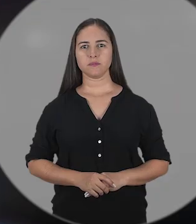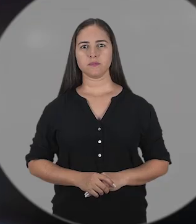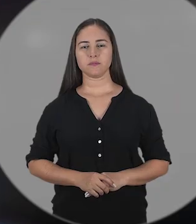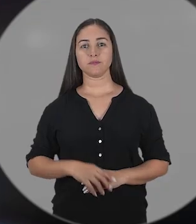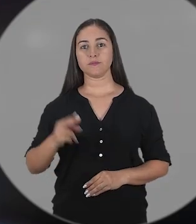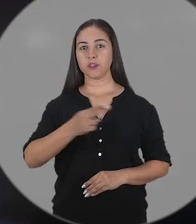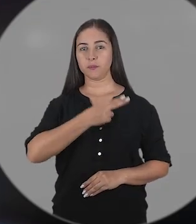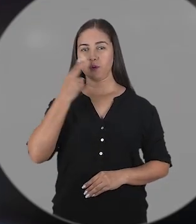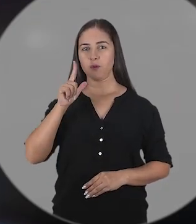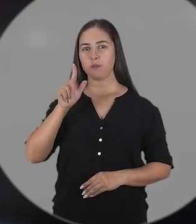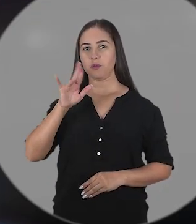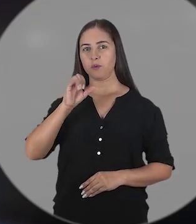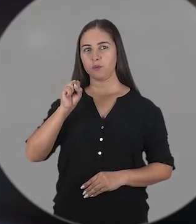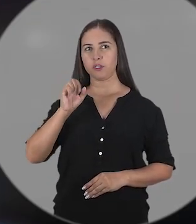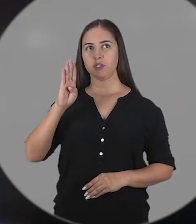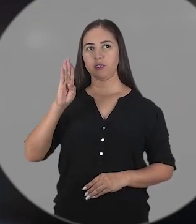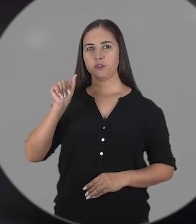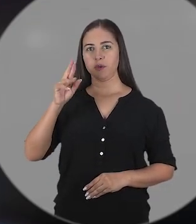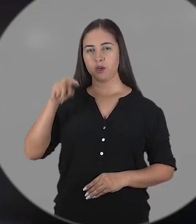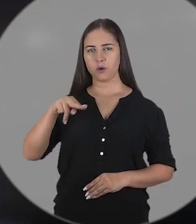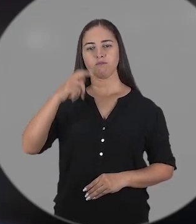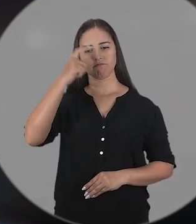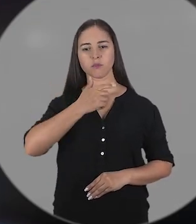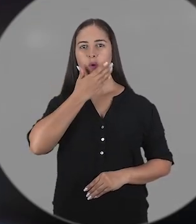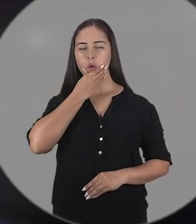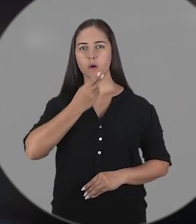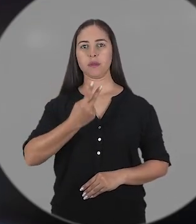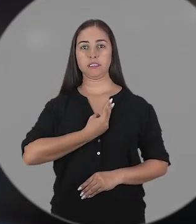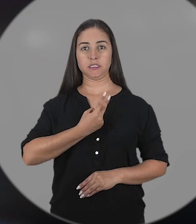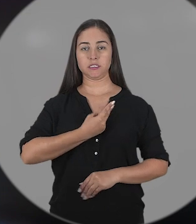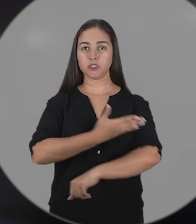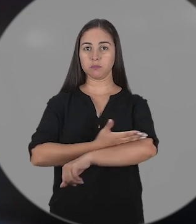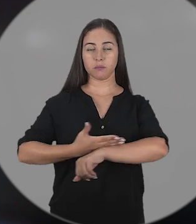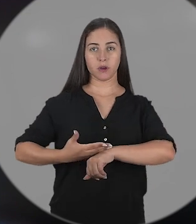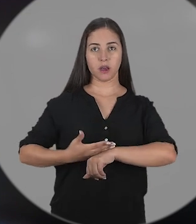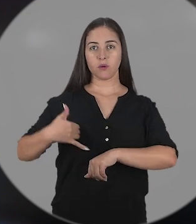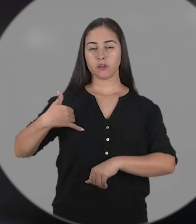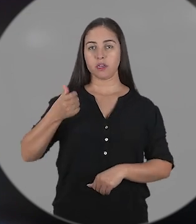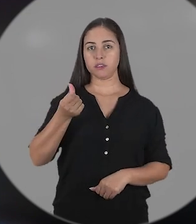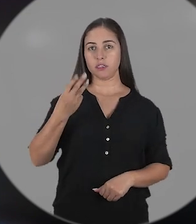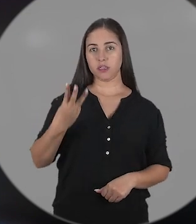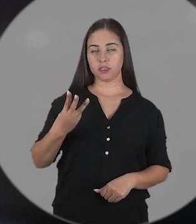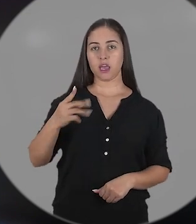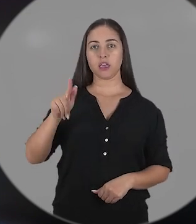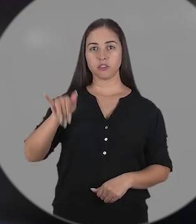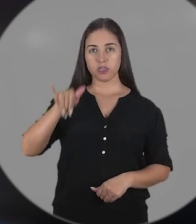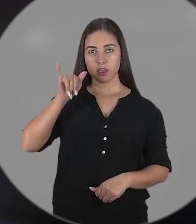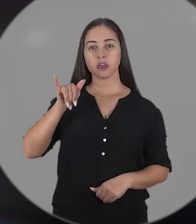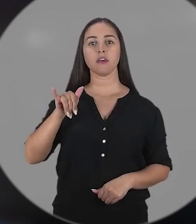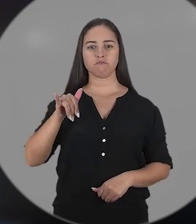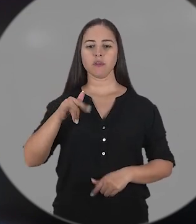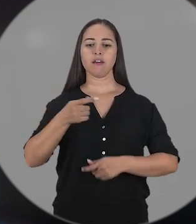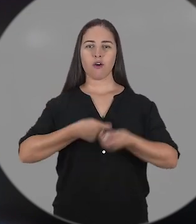Meu nome é Luiz Baron. Eu sou um homem cis, branco, de 63 anos, gay, sou comerciante, mas também